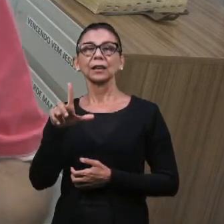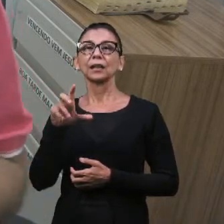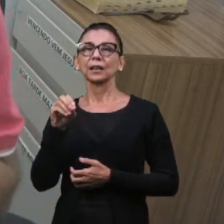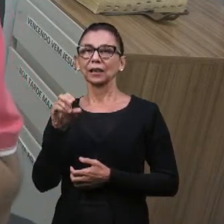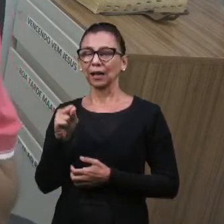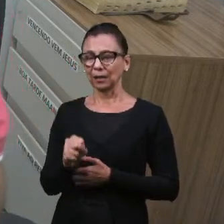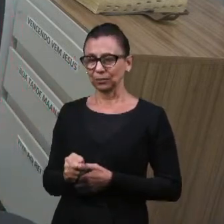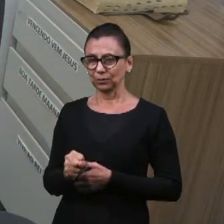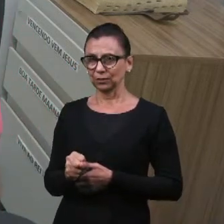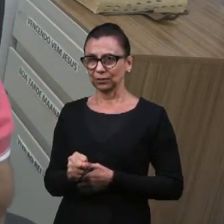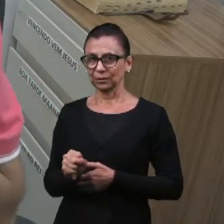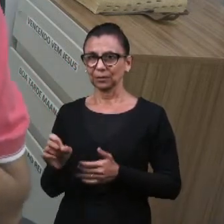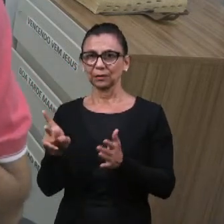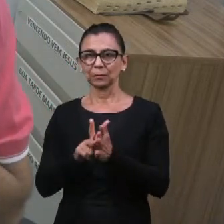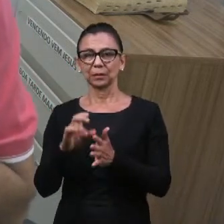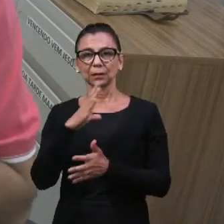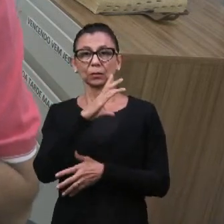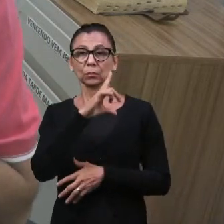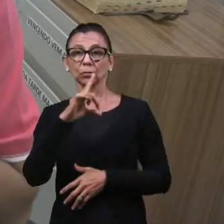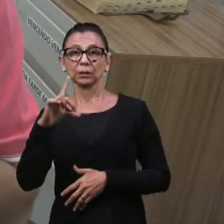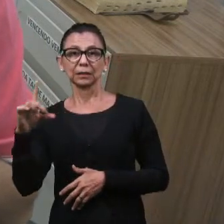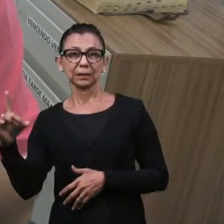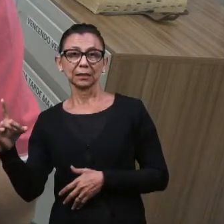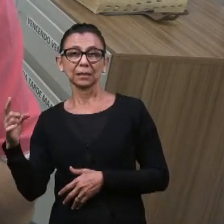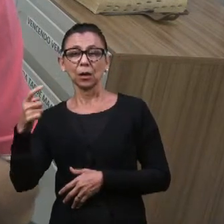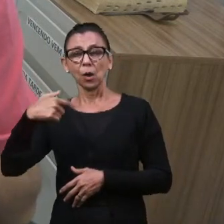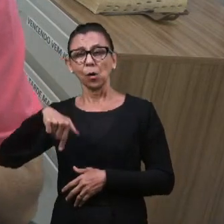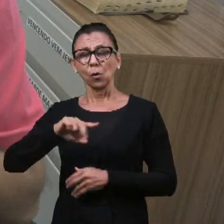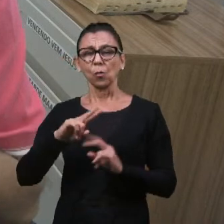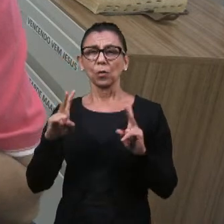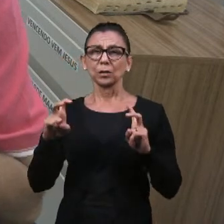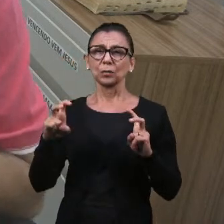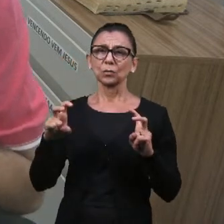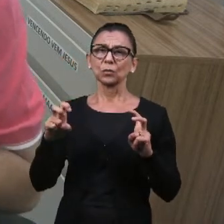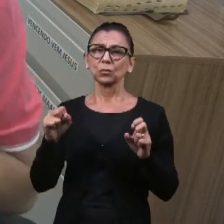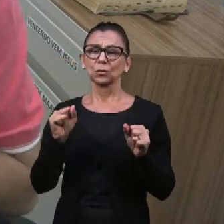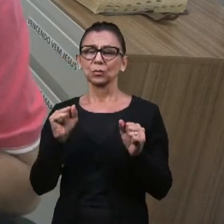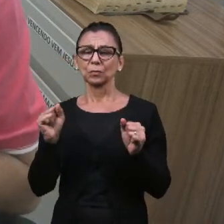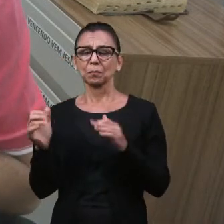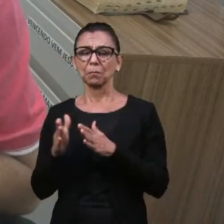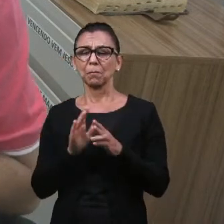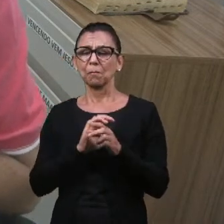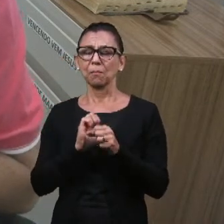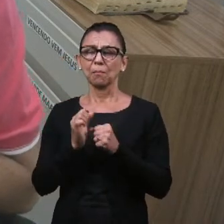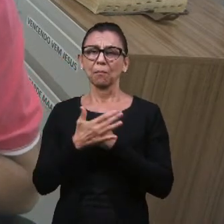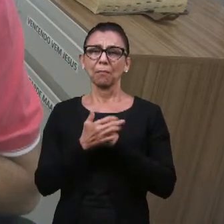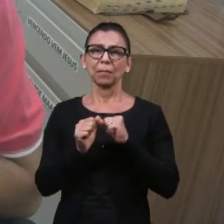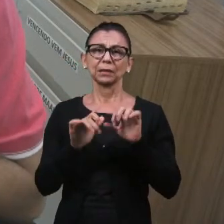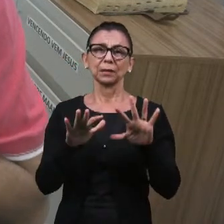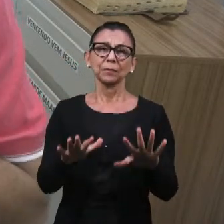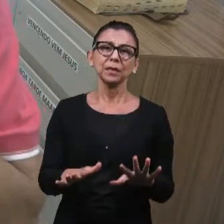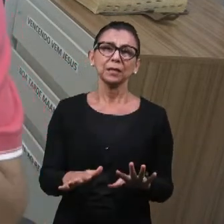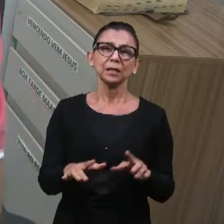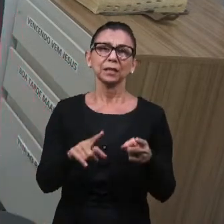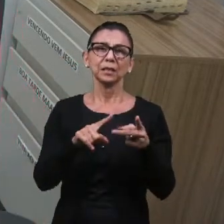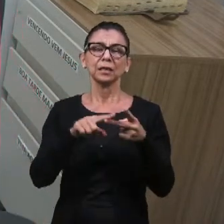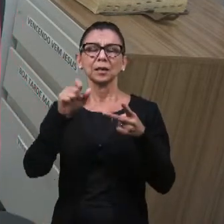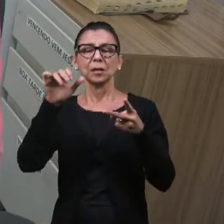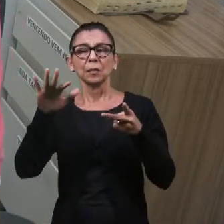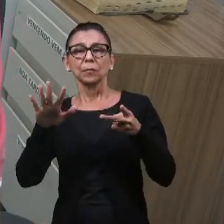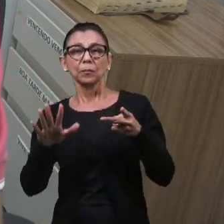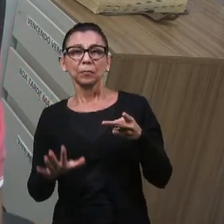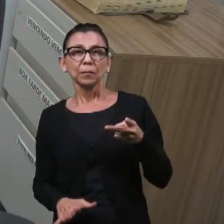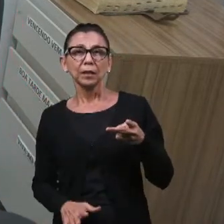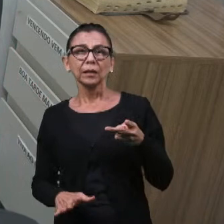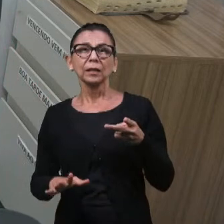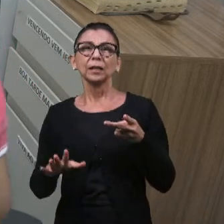gente está conversando aqui sobre pandemia, falando sobre bênçãos, falando sobre esse ano de 2021, onde Deus tem operado grandes